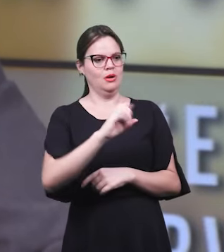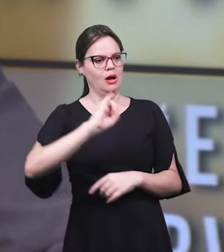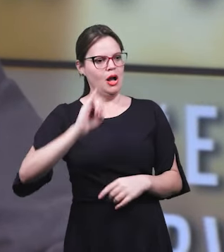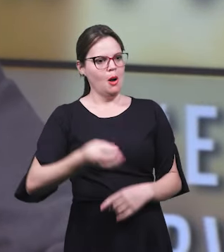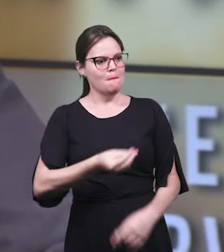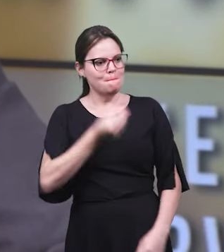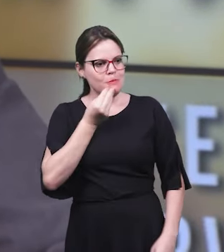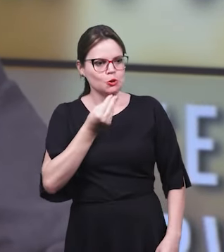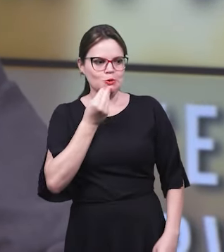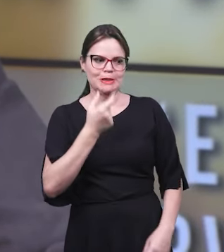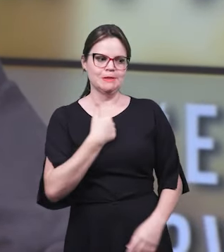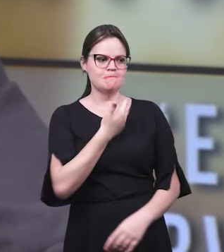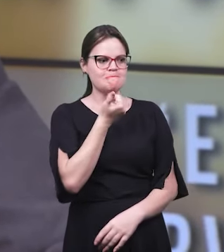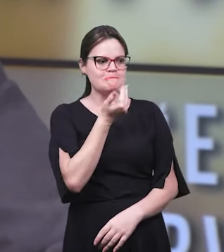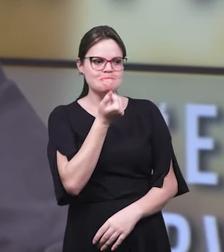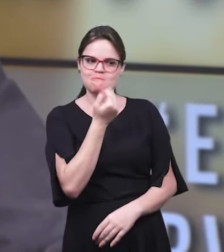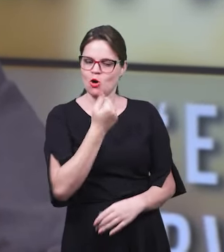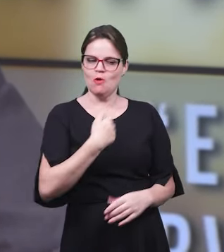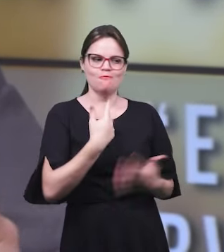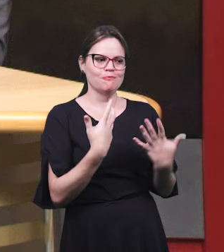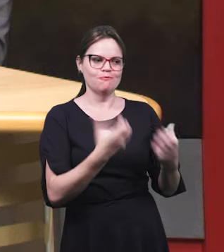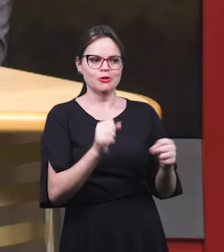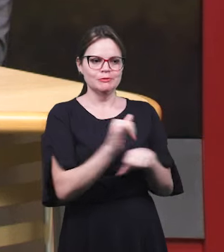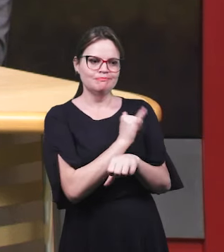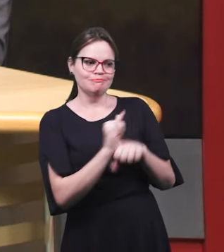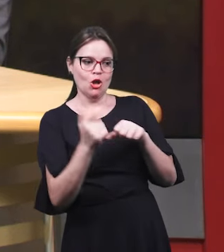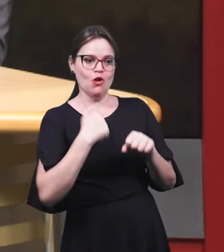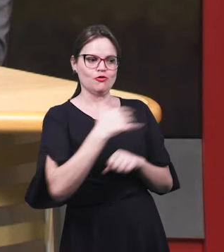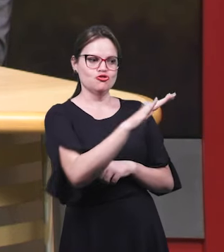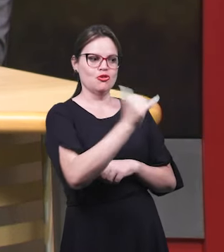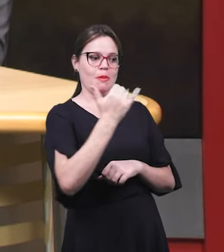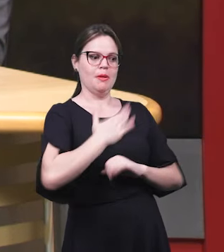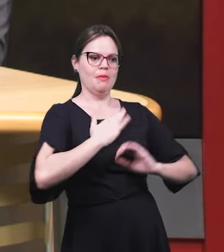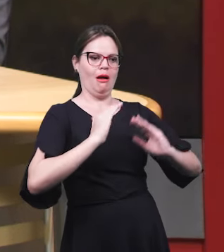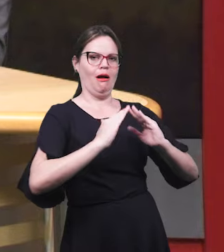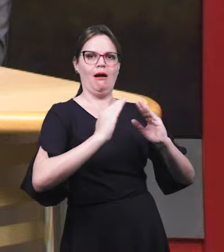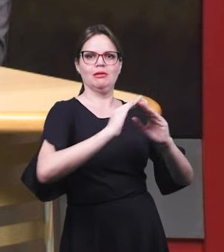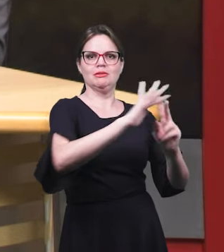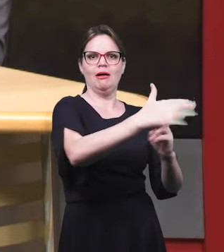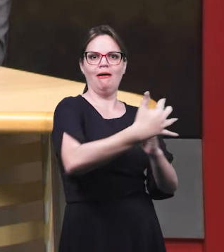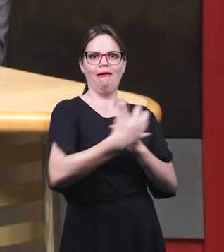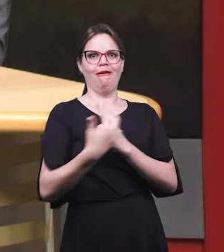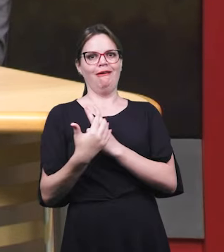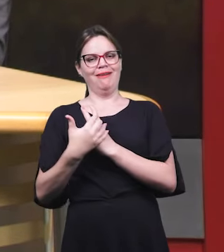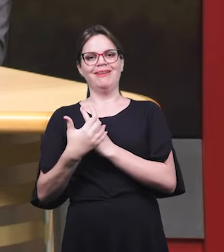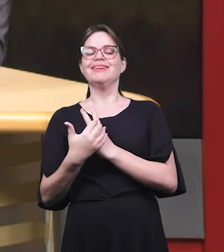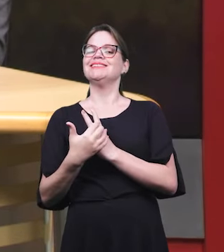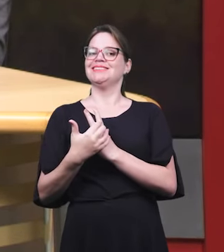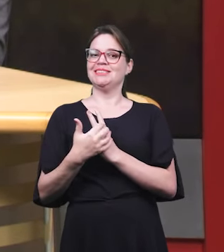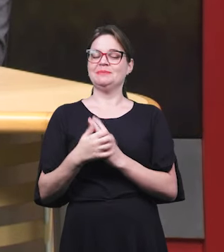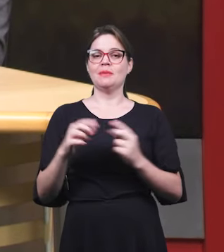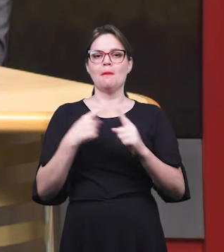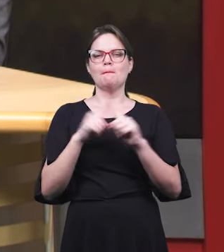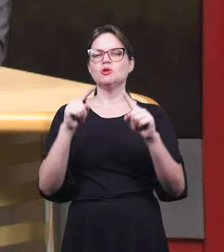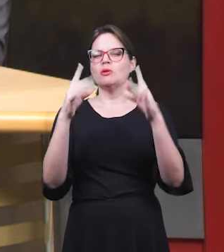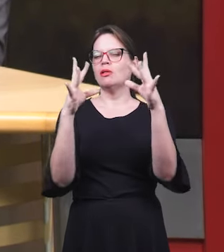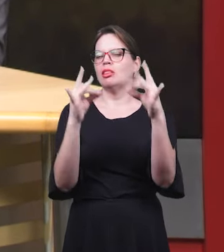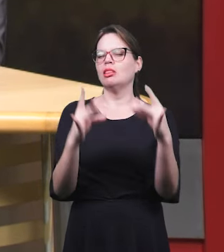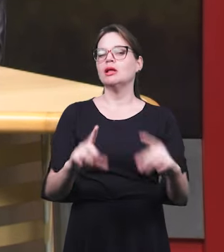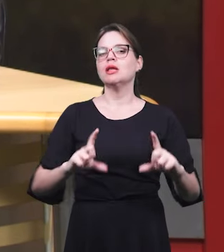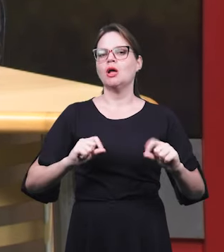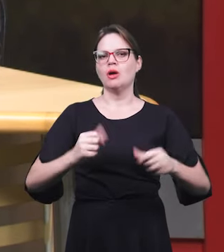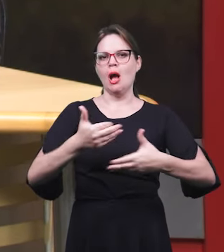ela abraçou aquela oportunidade. E um detalhe aqui é que aqueles muros de